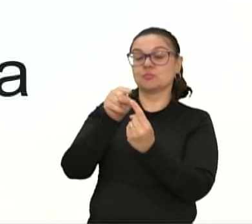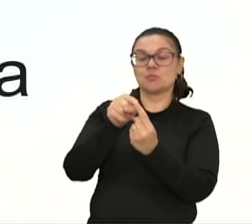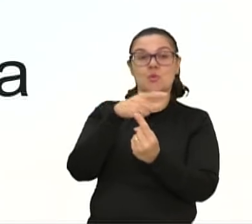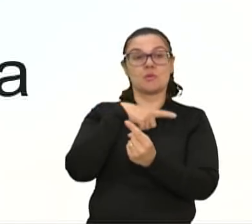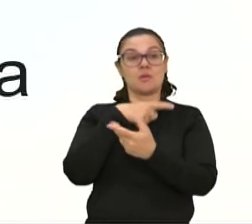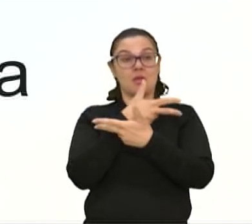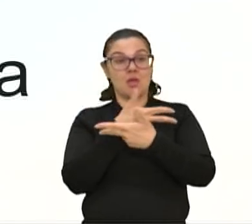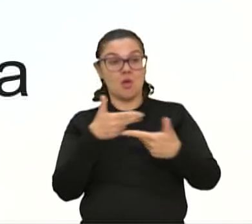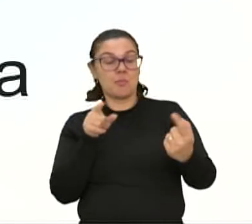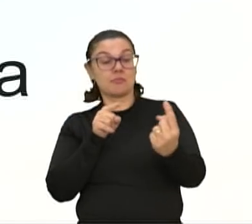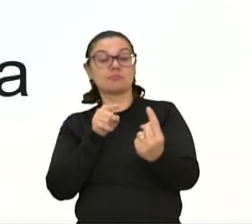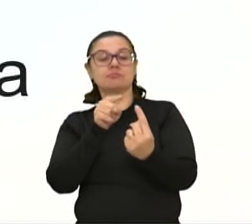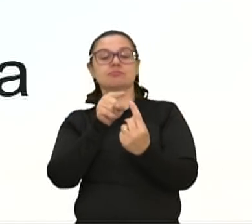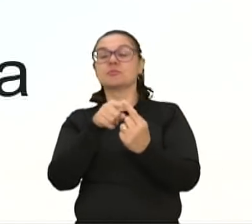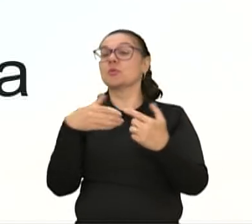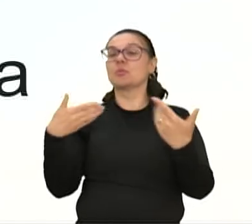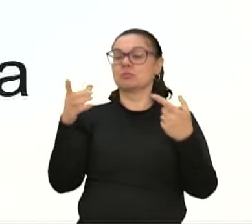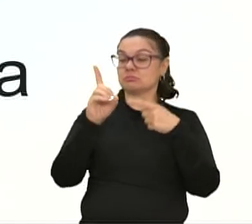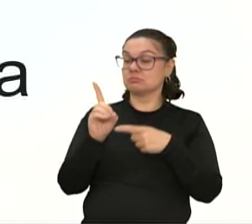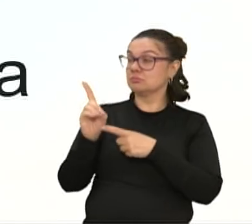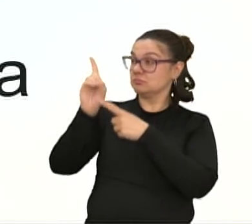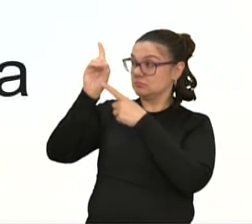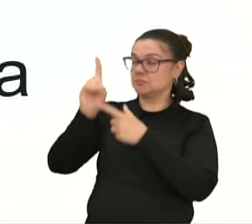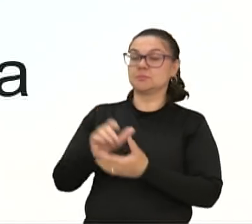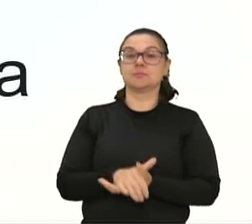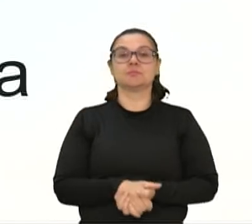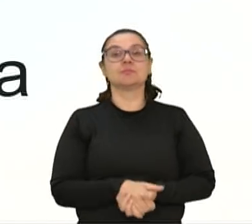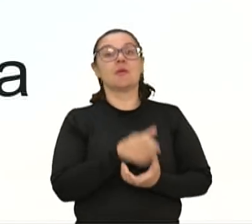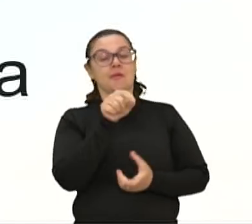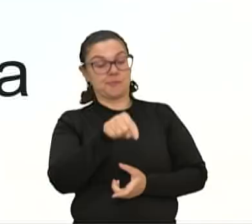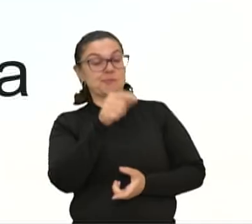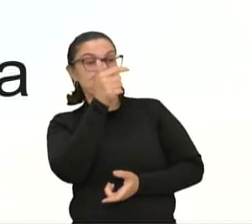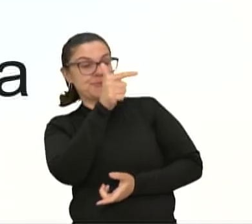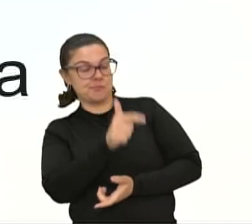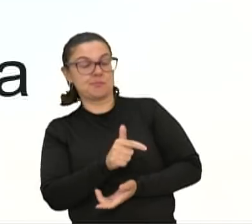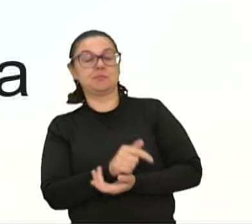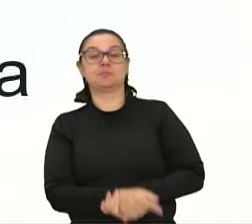a finalidade. Deus. Aqui de novo.